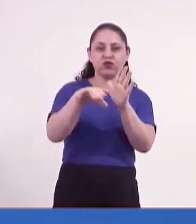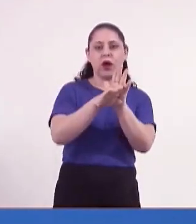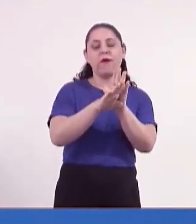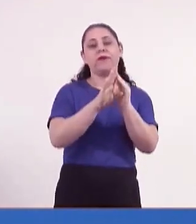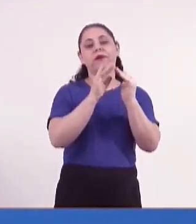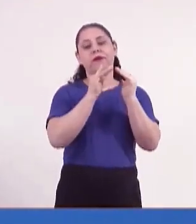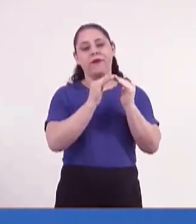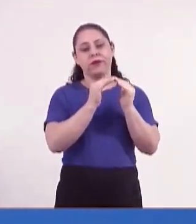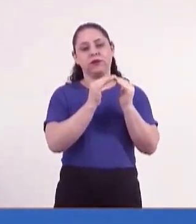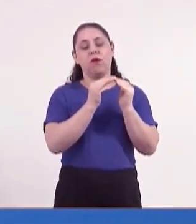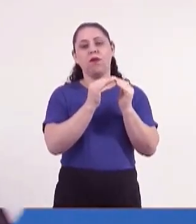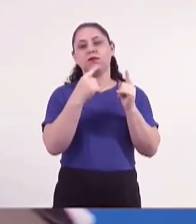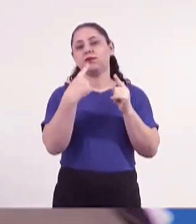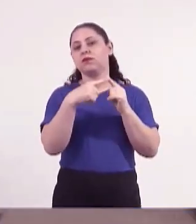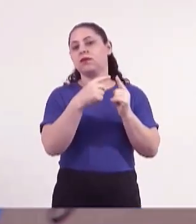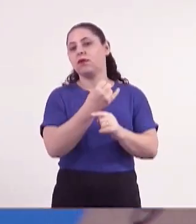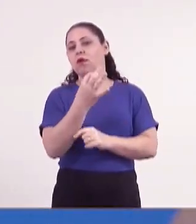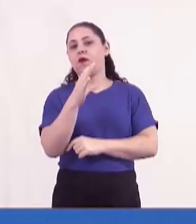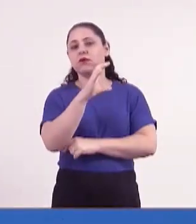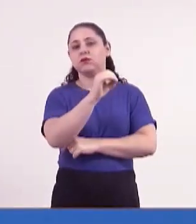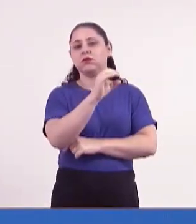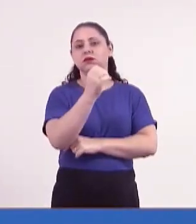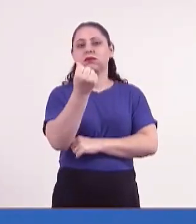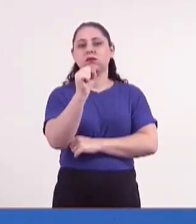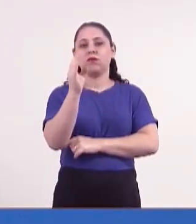Casa, sob o número